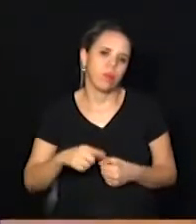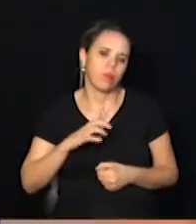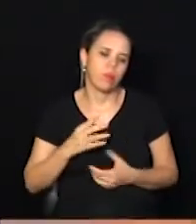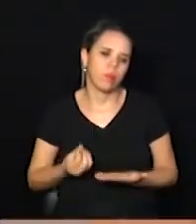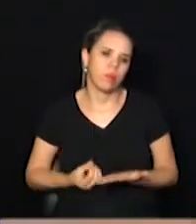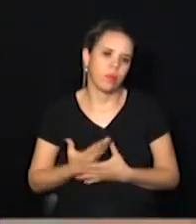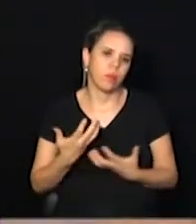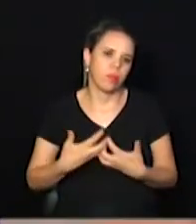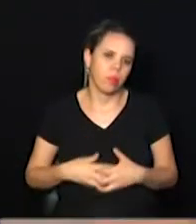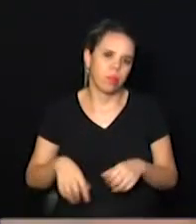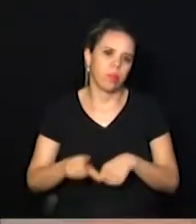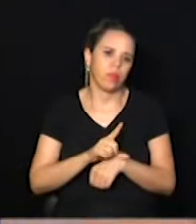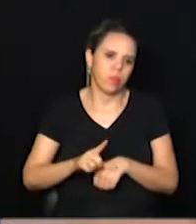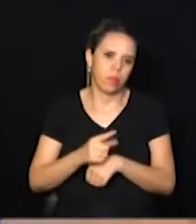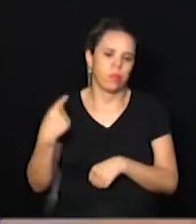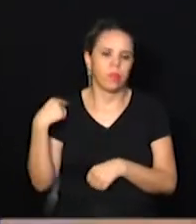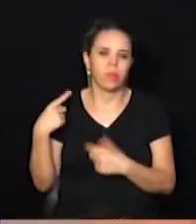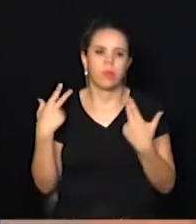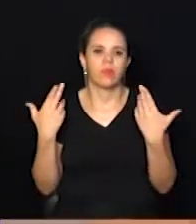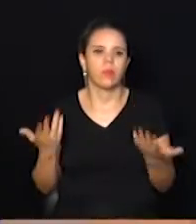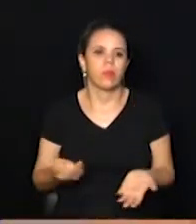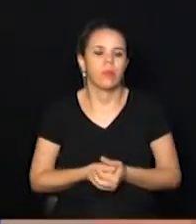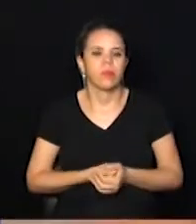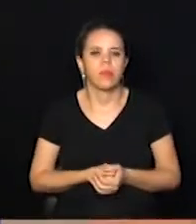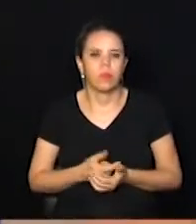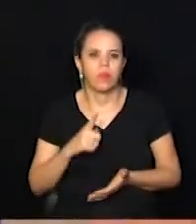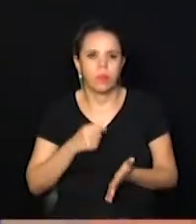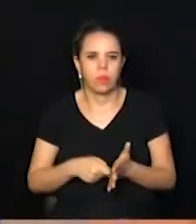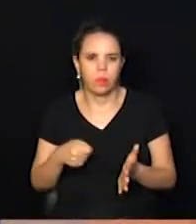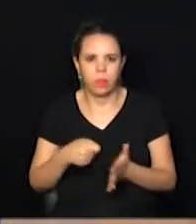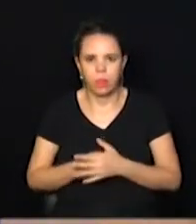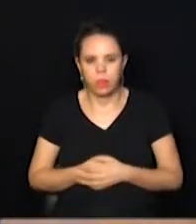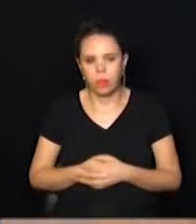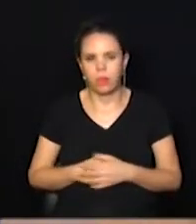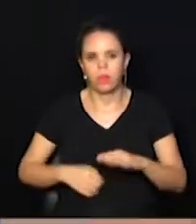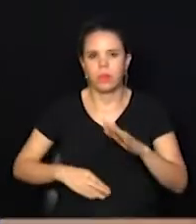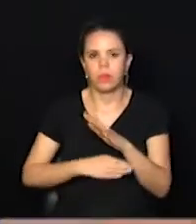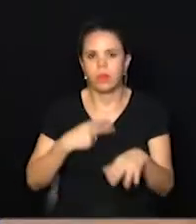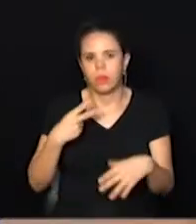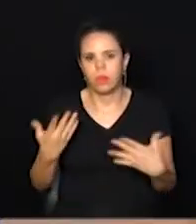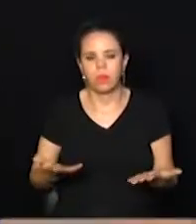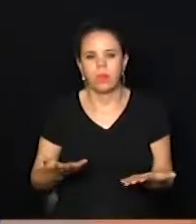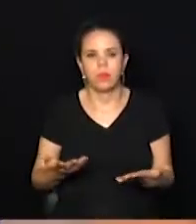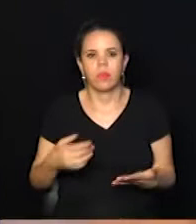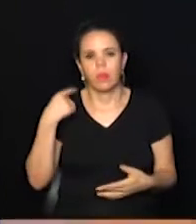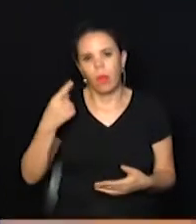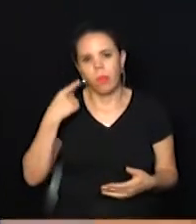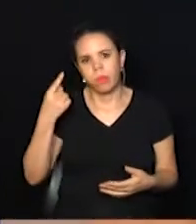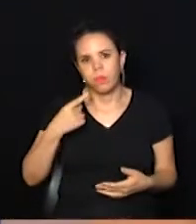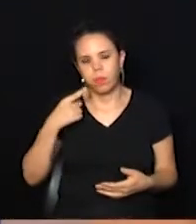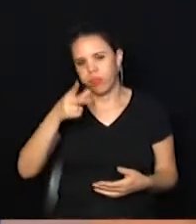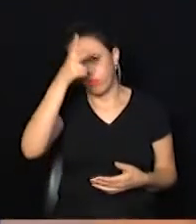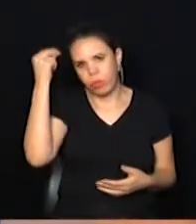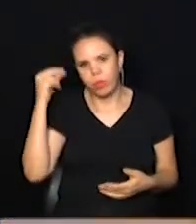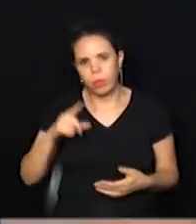estabelecer uma legislação daquela natureza. Então tinha uma batalha na Câmara de Vereadores com os procuradores, tinha uma batalha na